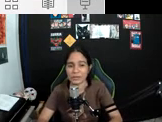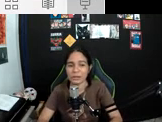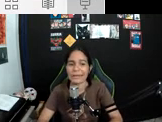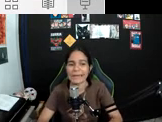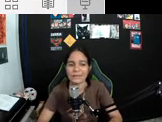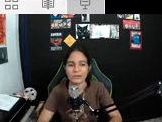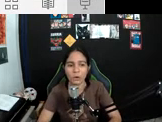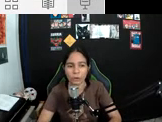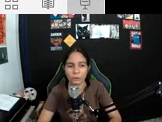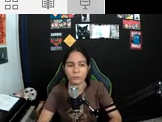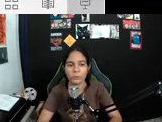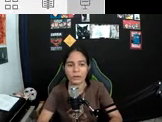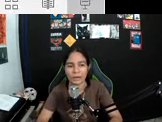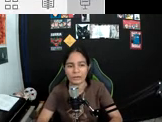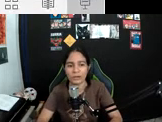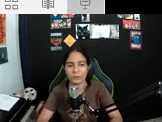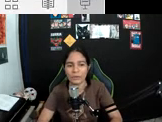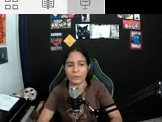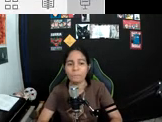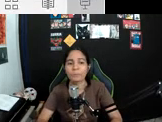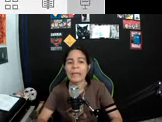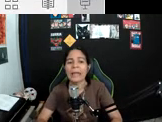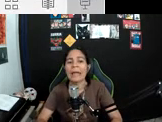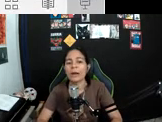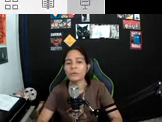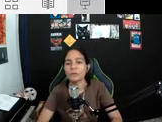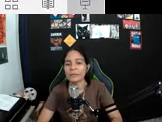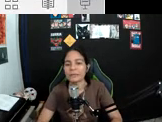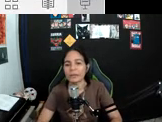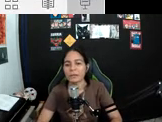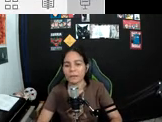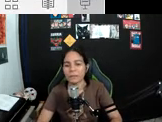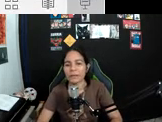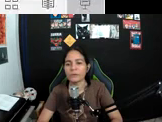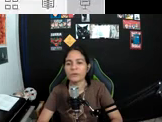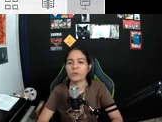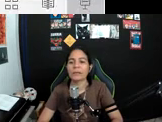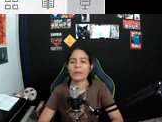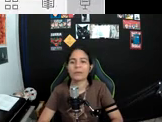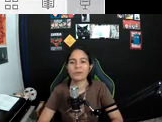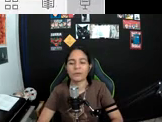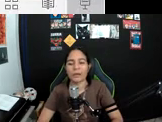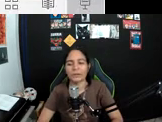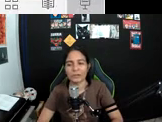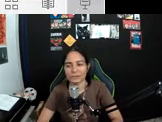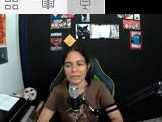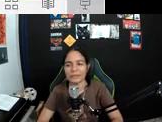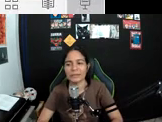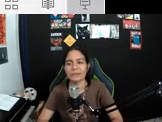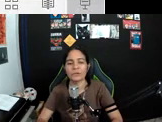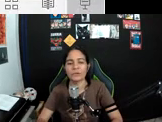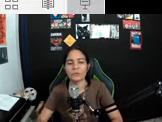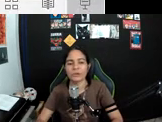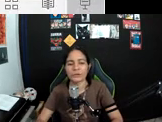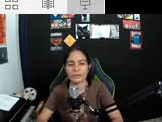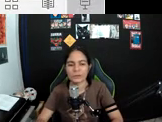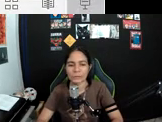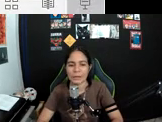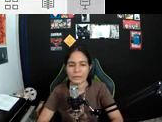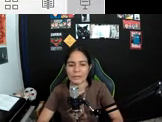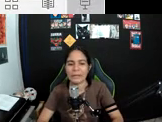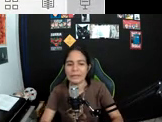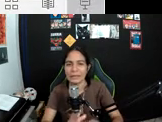fundamentação científica, resolve, no artigo 1º, autorizar os enfermeiros contemplados pelo artigo 6, incisos 1,